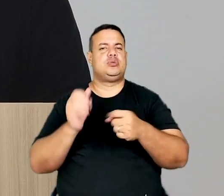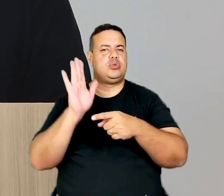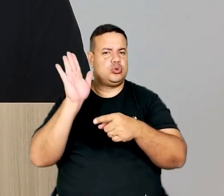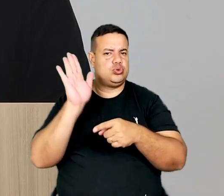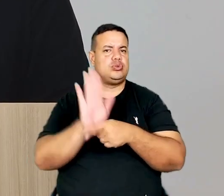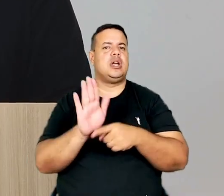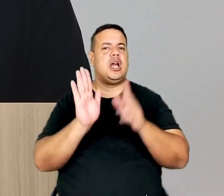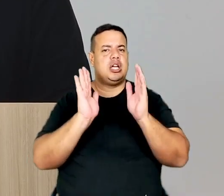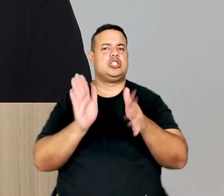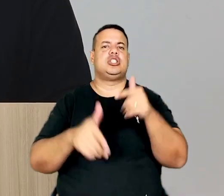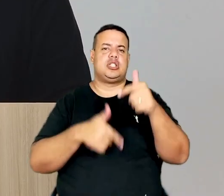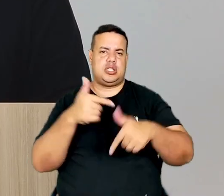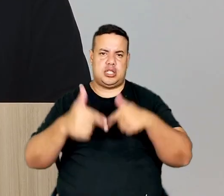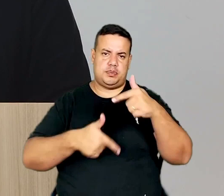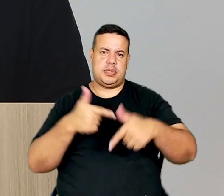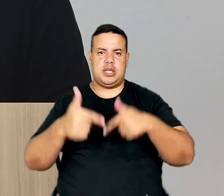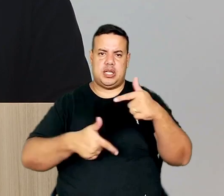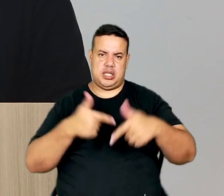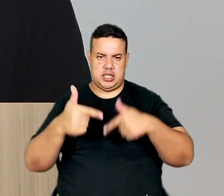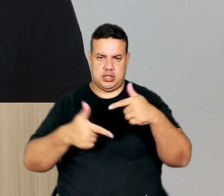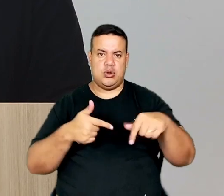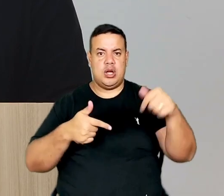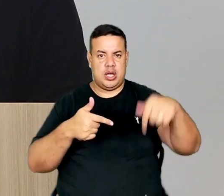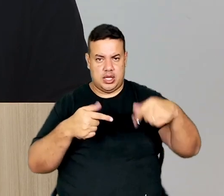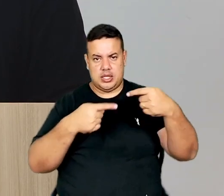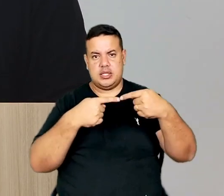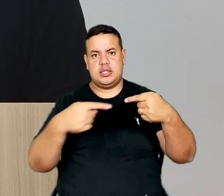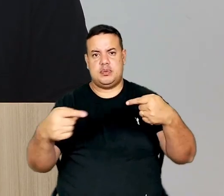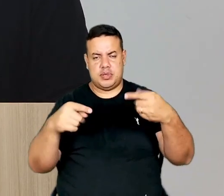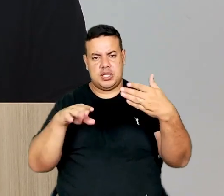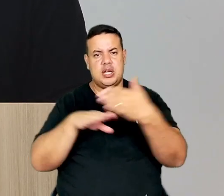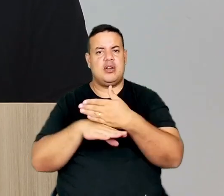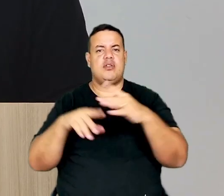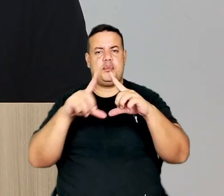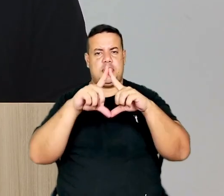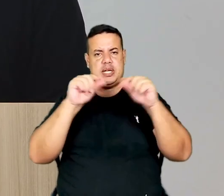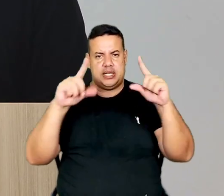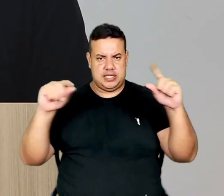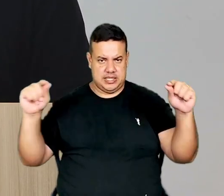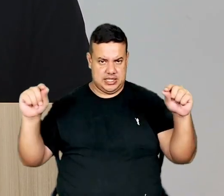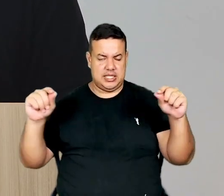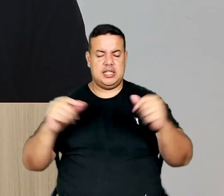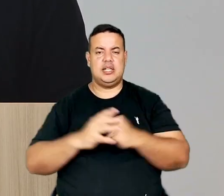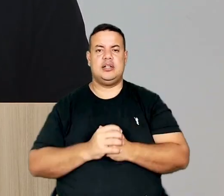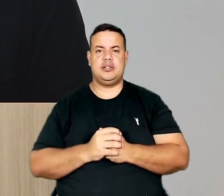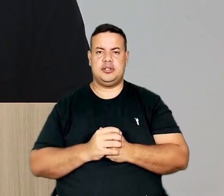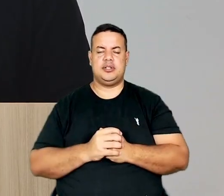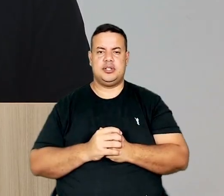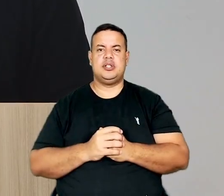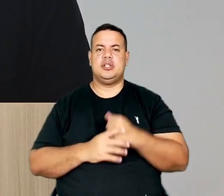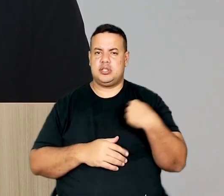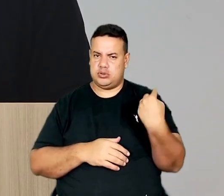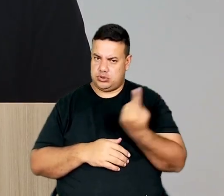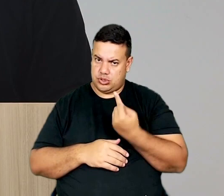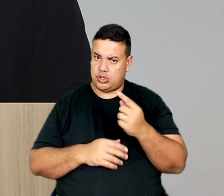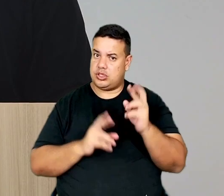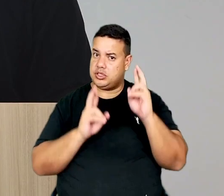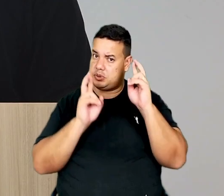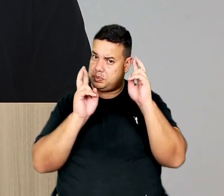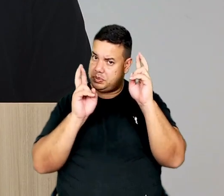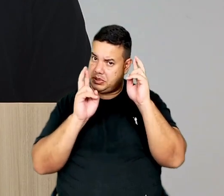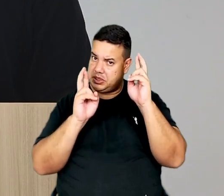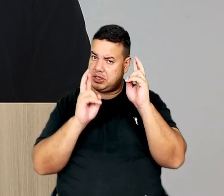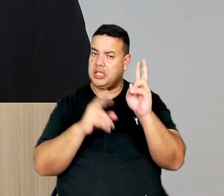trabalhando, essa semana vai a Brasília. Então, assim, a gente tem uma esperança muito grande de que, muito em